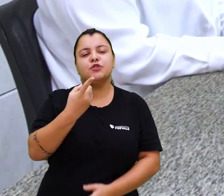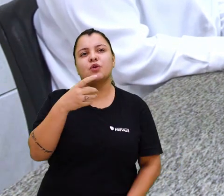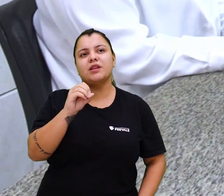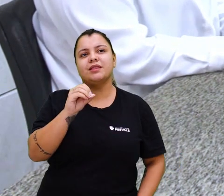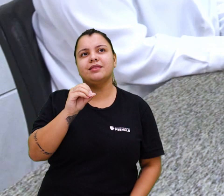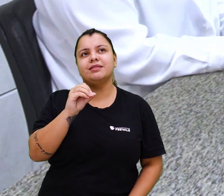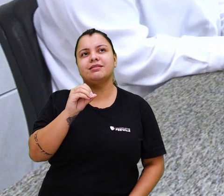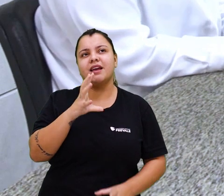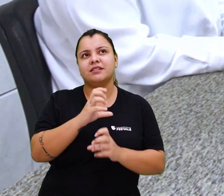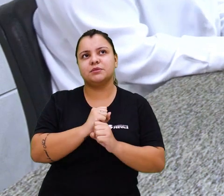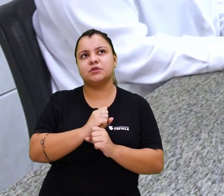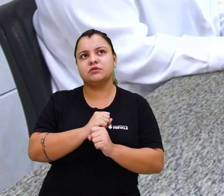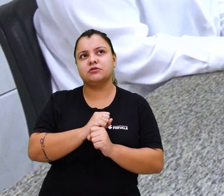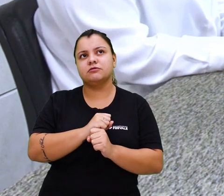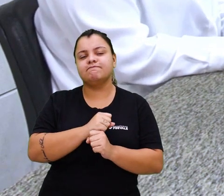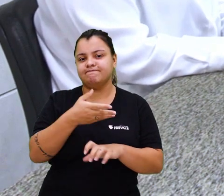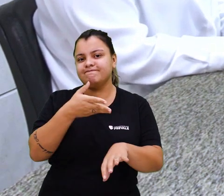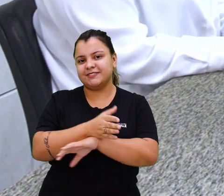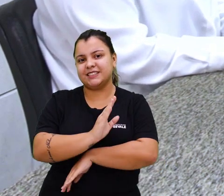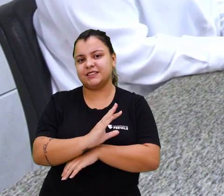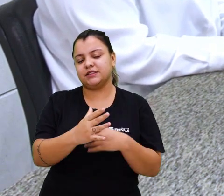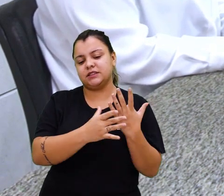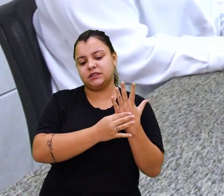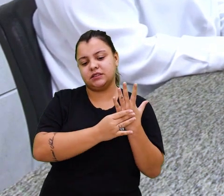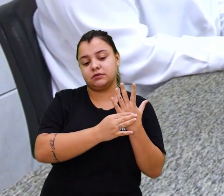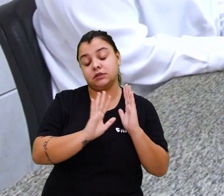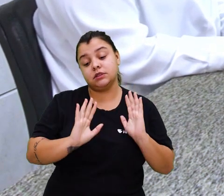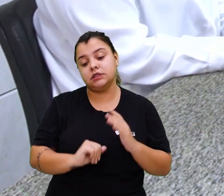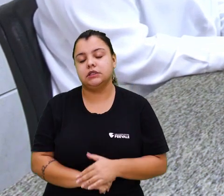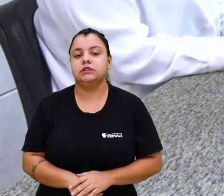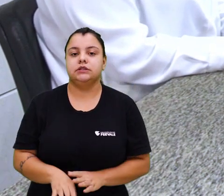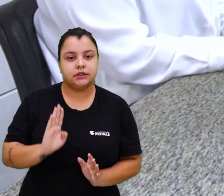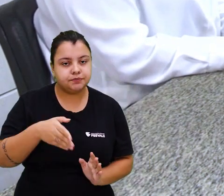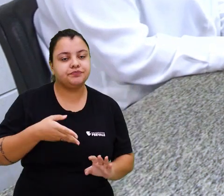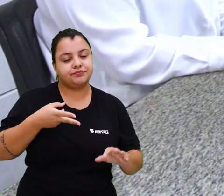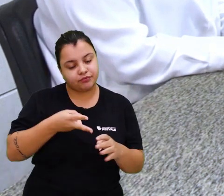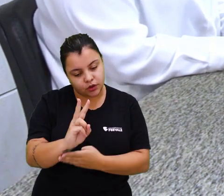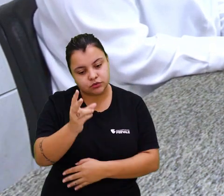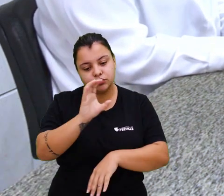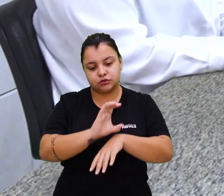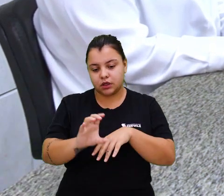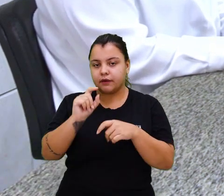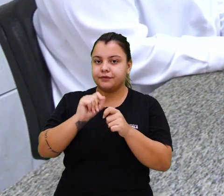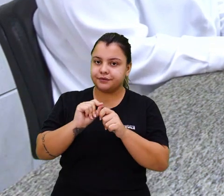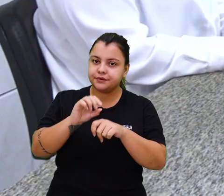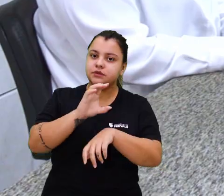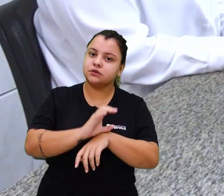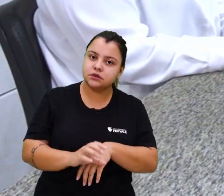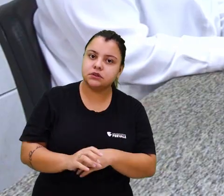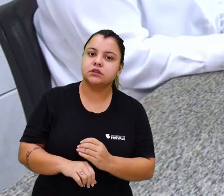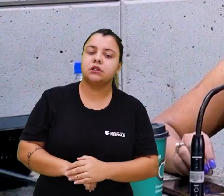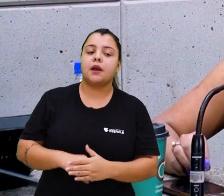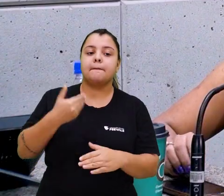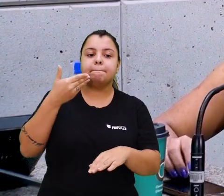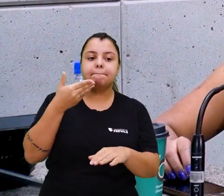para mim passar na UFRGS aí meso assim eu falei tá mas então vou continuar no cursinho fiz o cursinho aí passei comecei a passar em